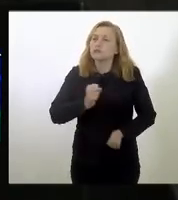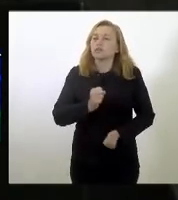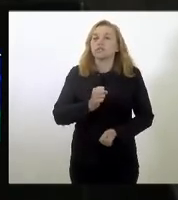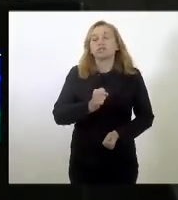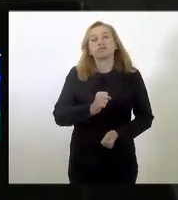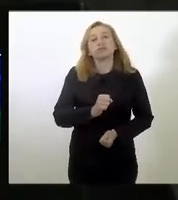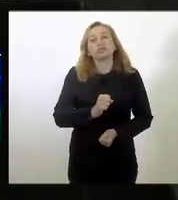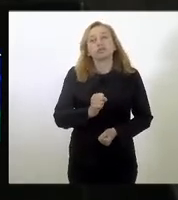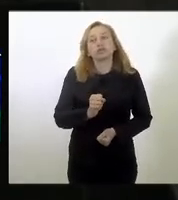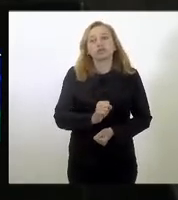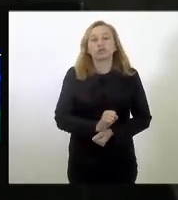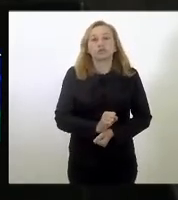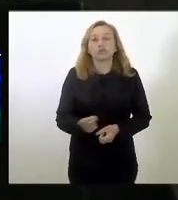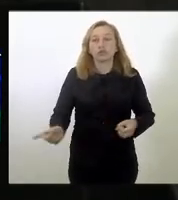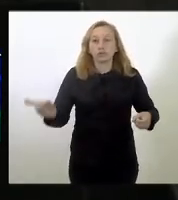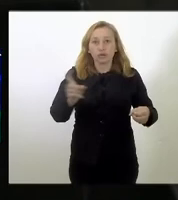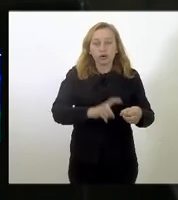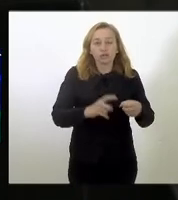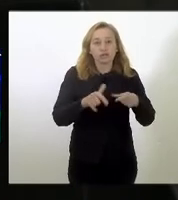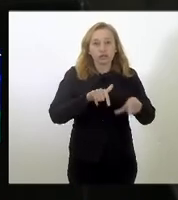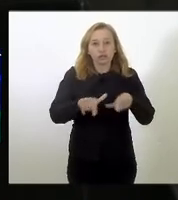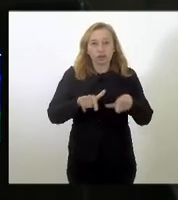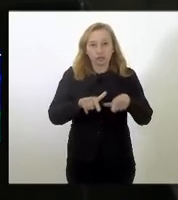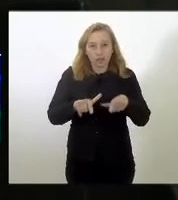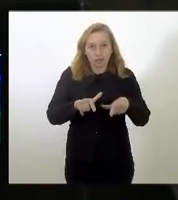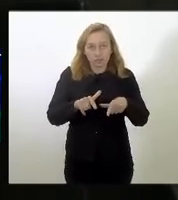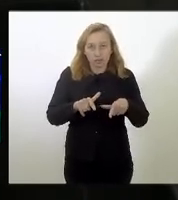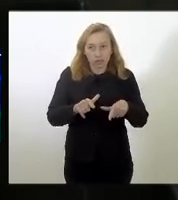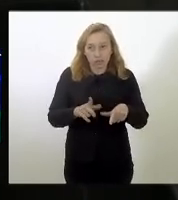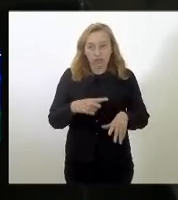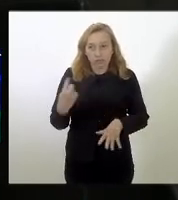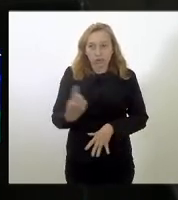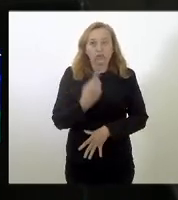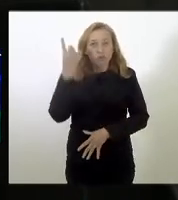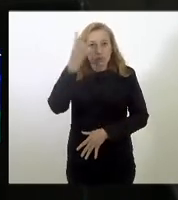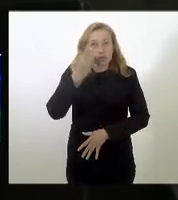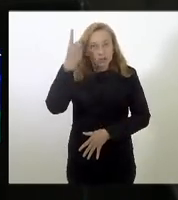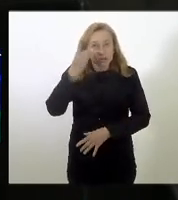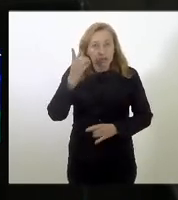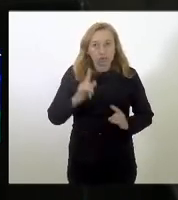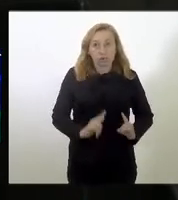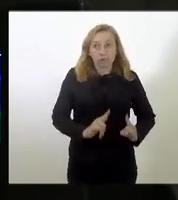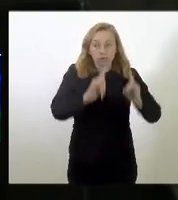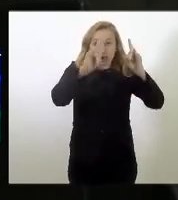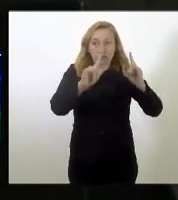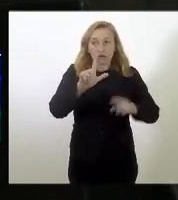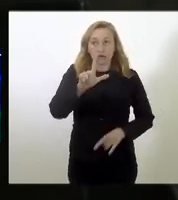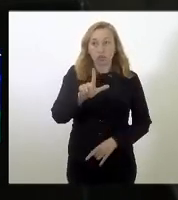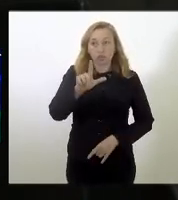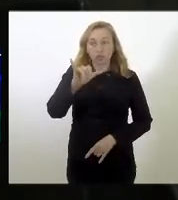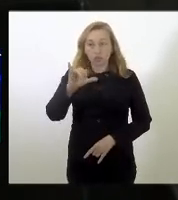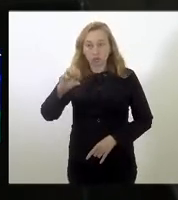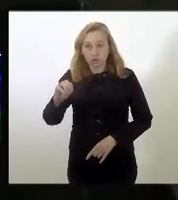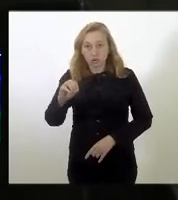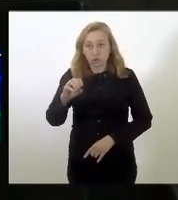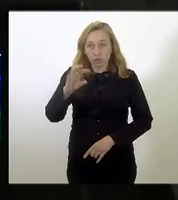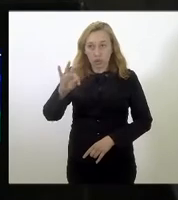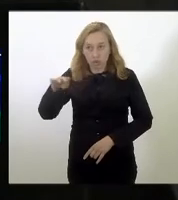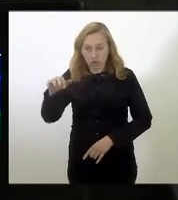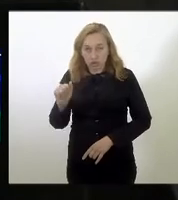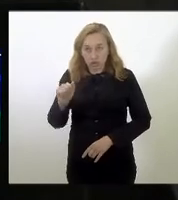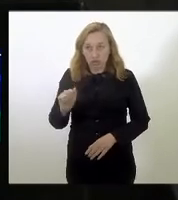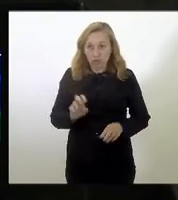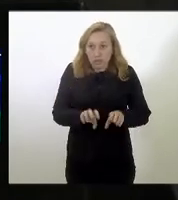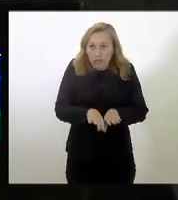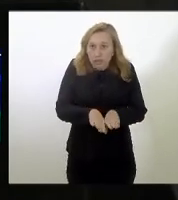a grande retomada dos trabalhos no Parlamento Fluminense, no prédio Lúcio Costa, foi a mesa que foi